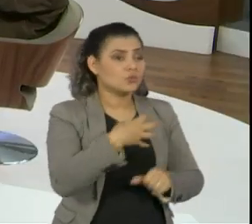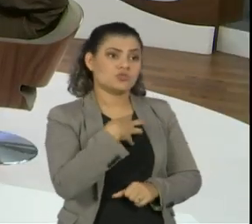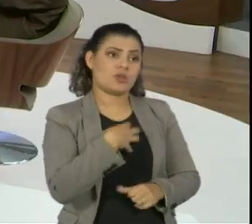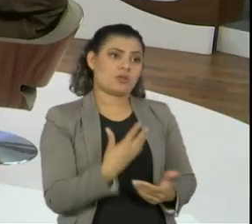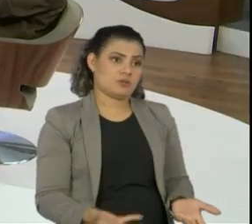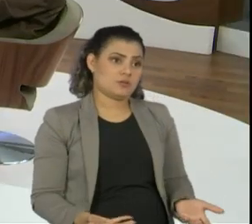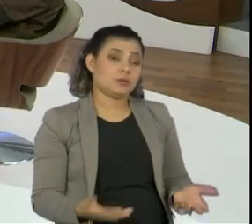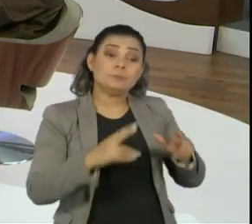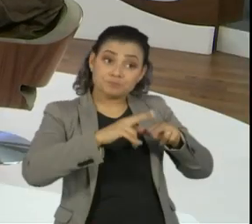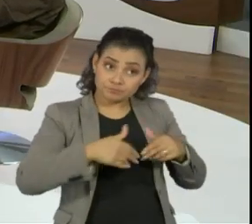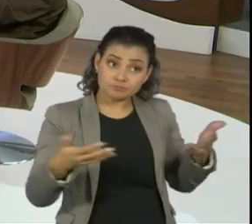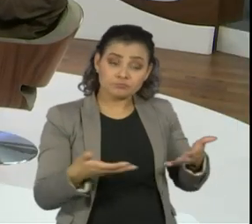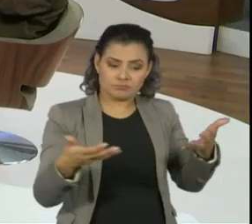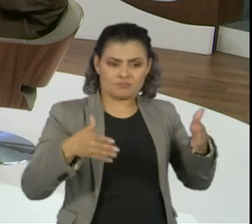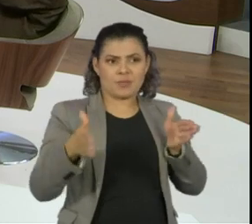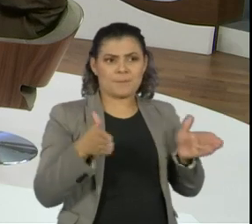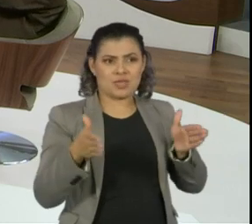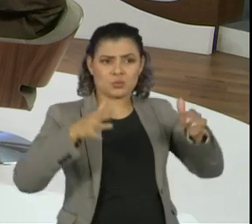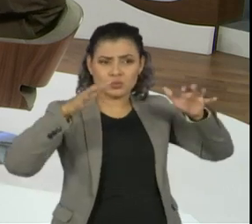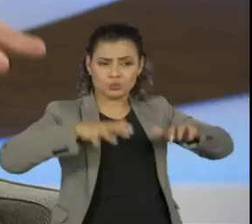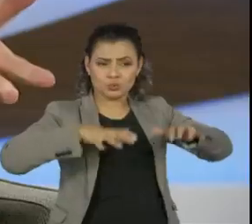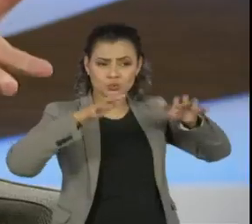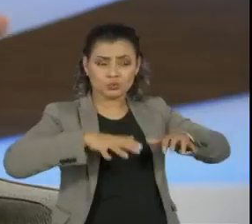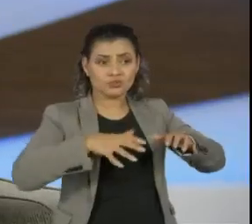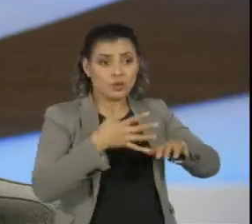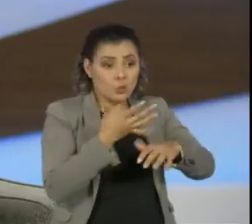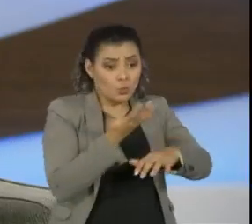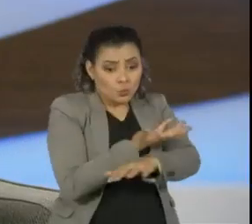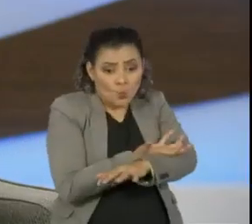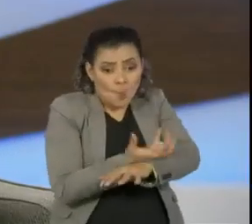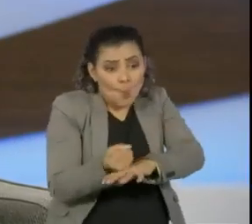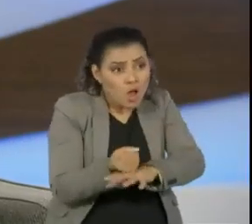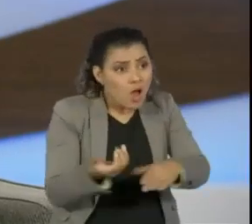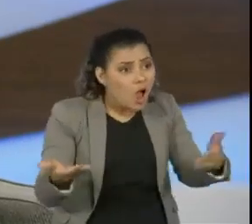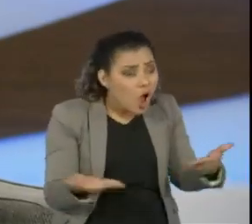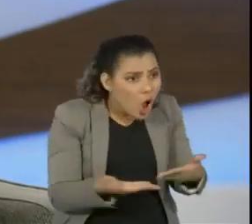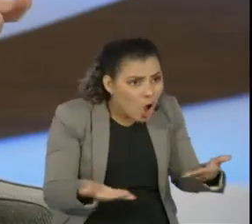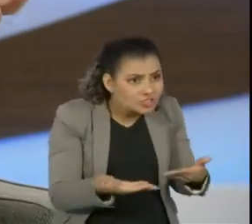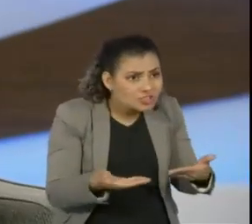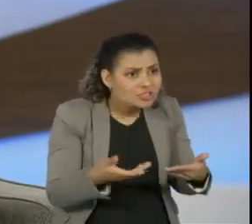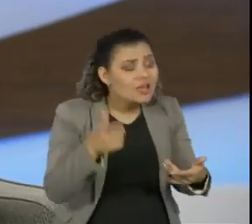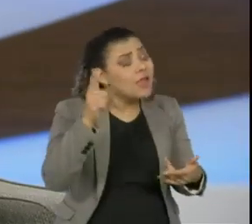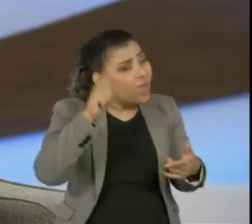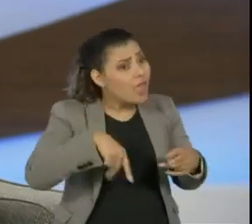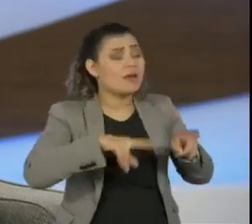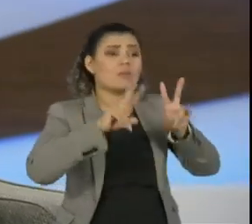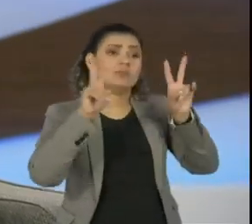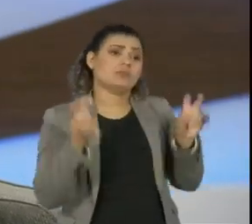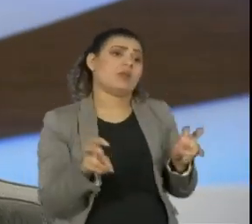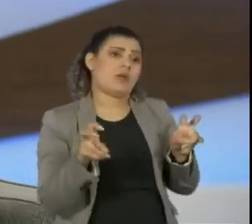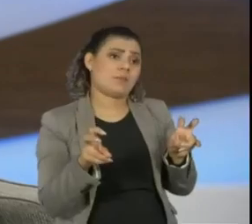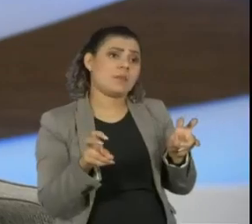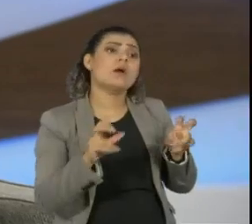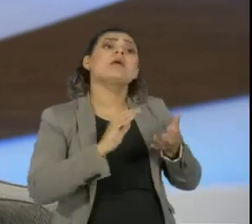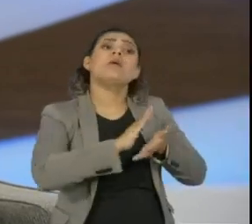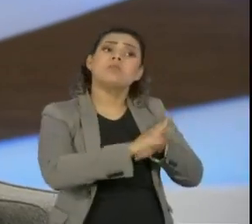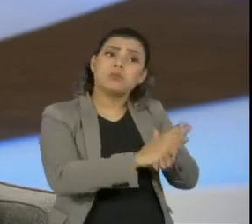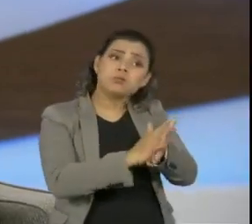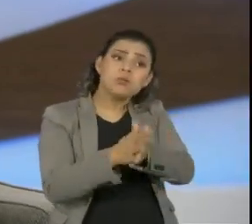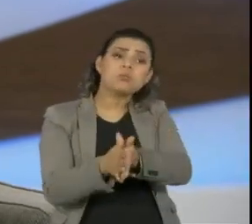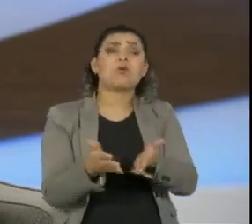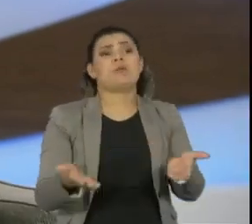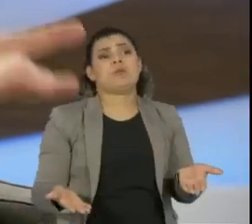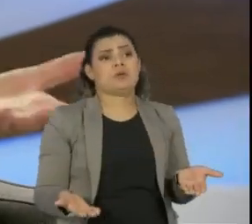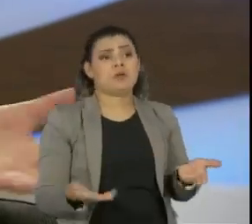que o regime de chuvas que o problema da seca não seja um tema que deva ser levado